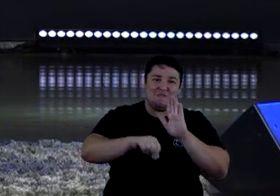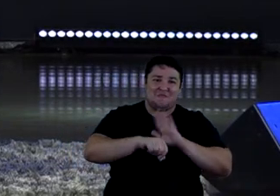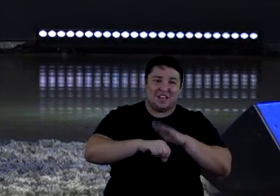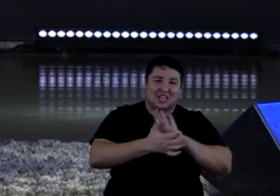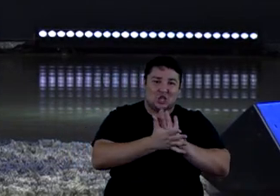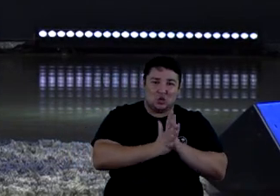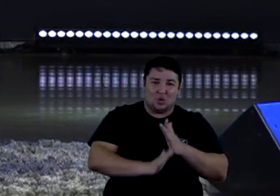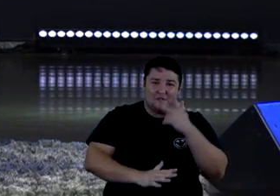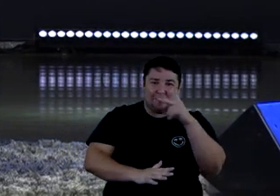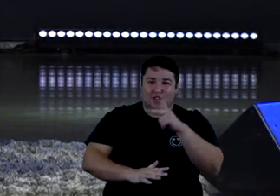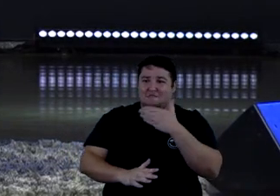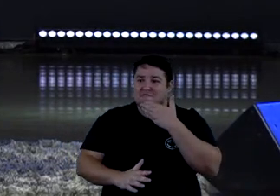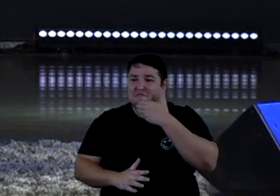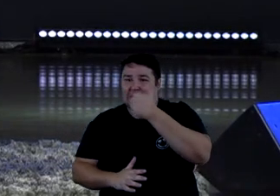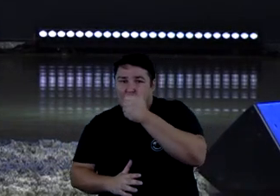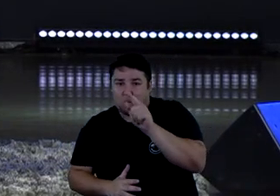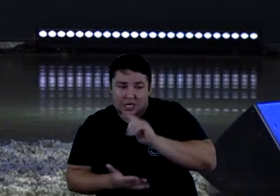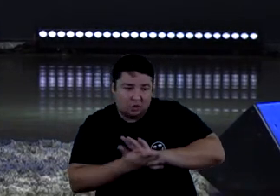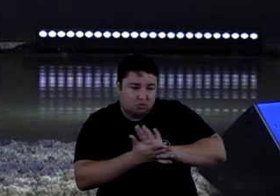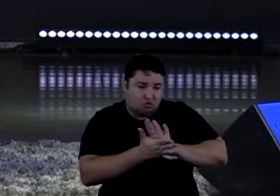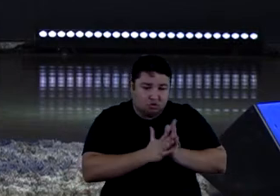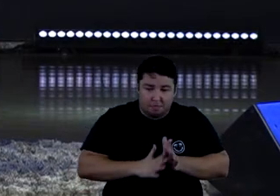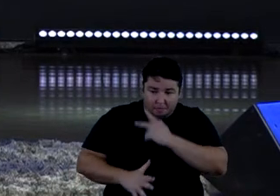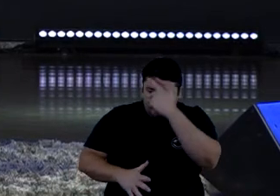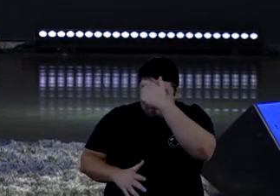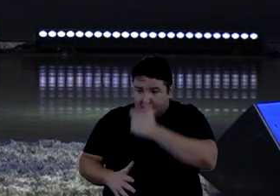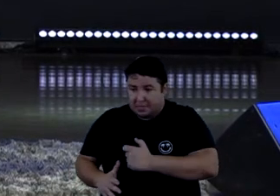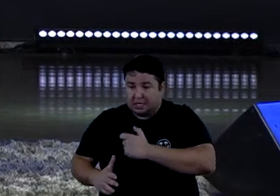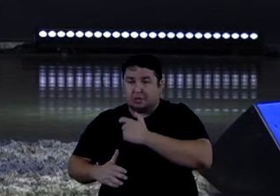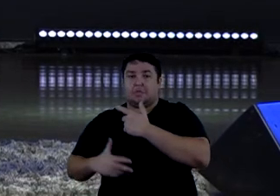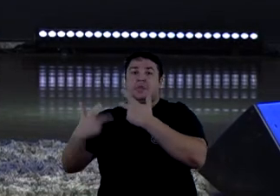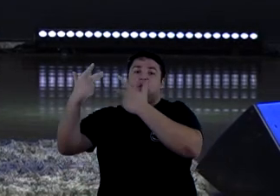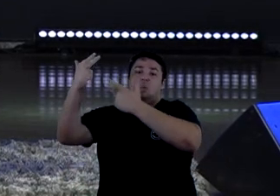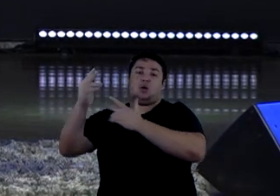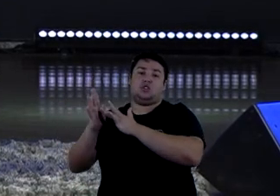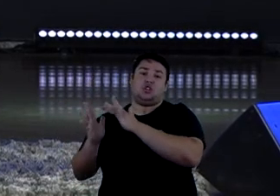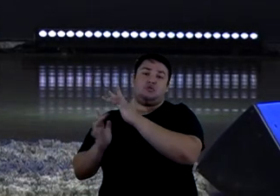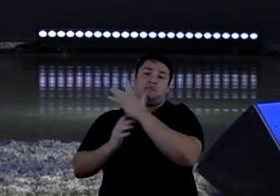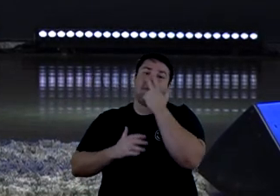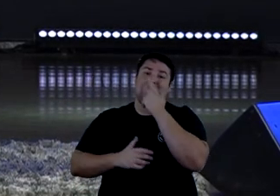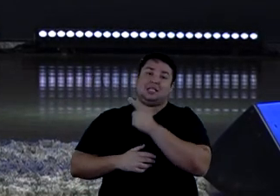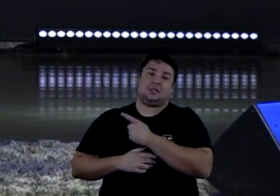te melhora. O que não te mata, te transforma numa pessoa mais parecida com Jesus.